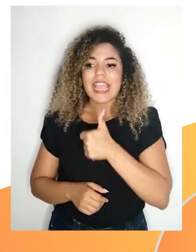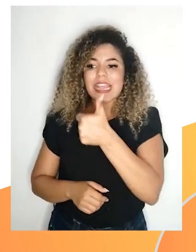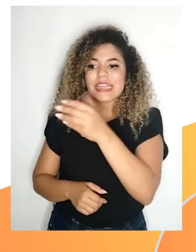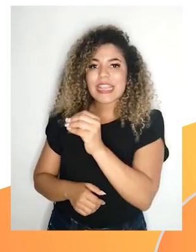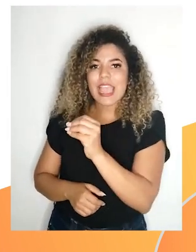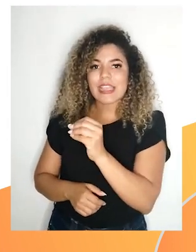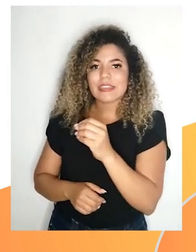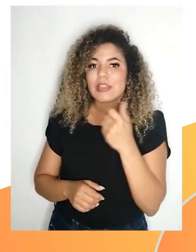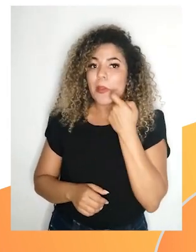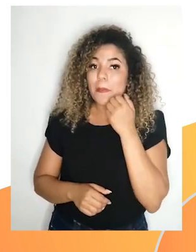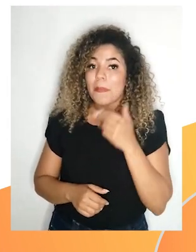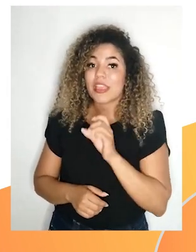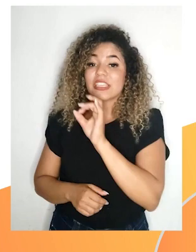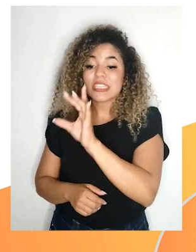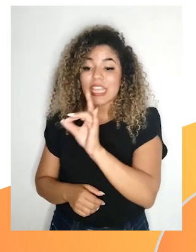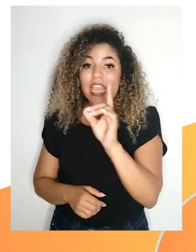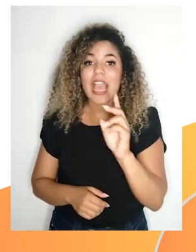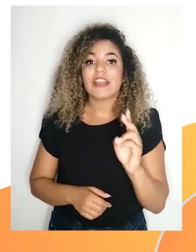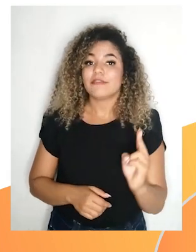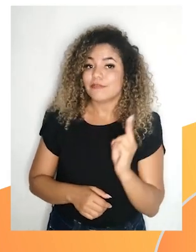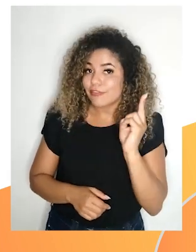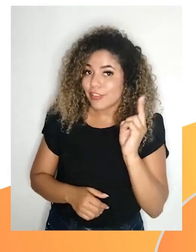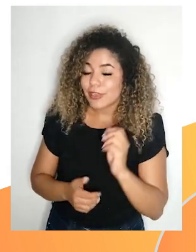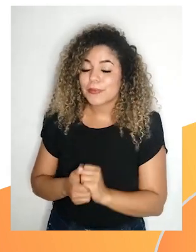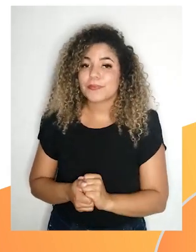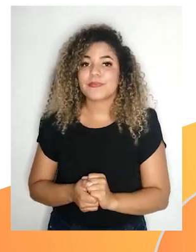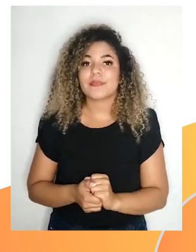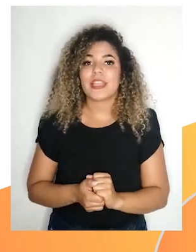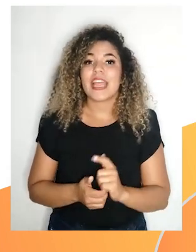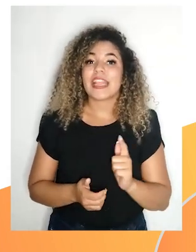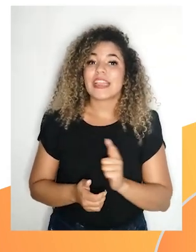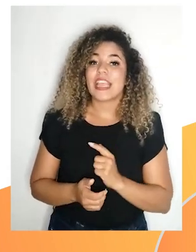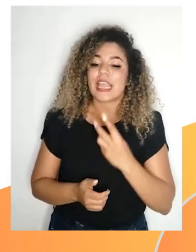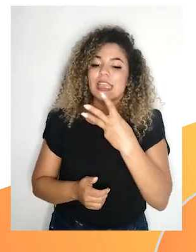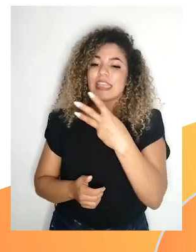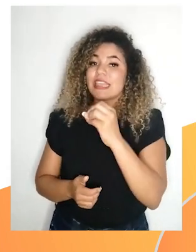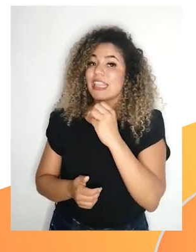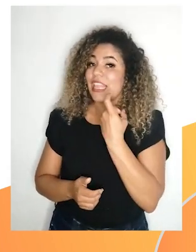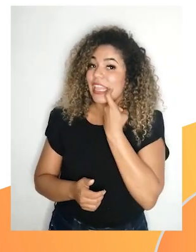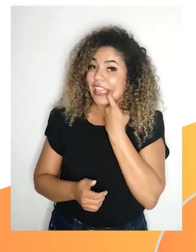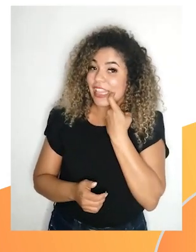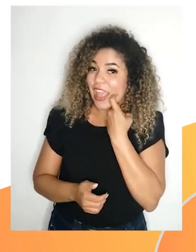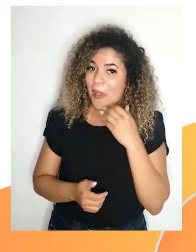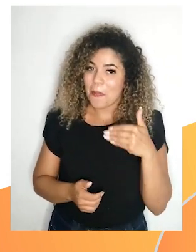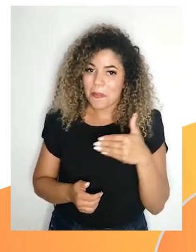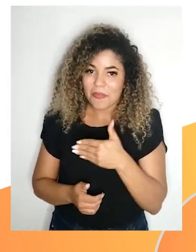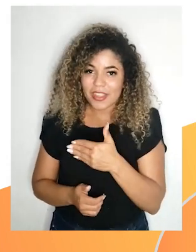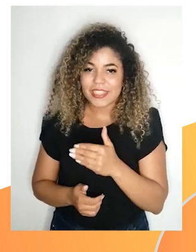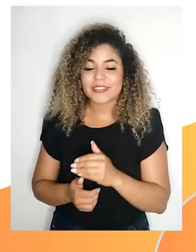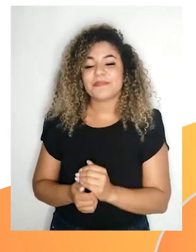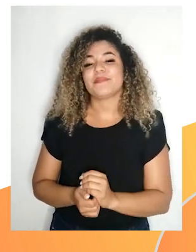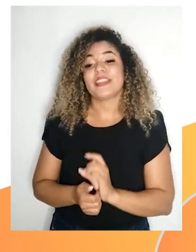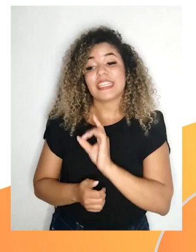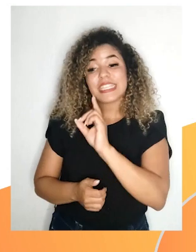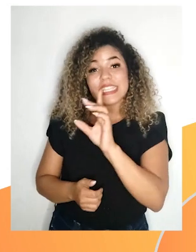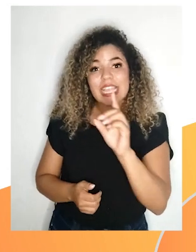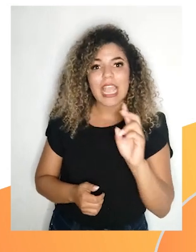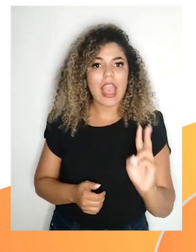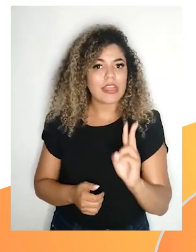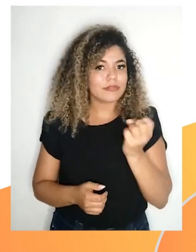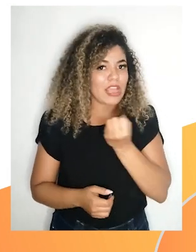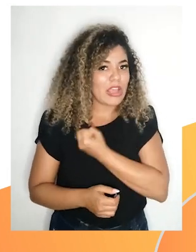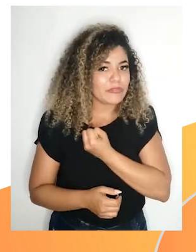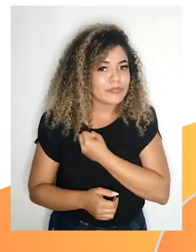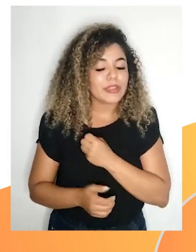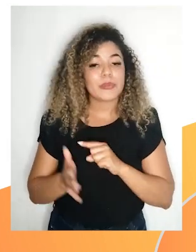de cada valor, certo? 10 peixes de cada valor. Então aqui a gente tem 30 peixes, né? 30 peixes, 10 de cada valor.